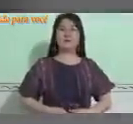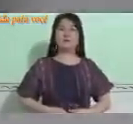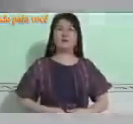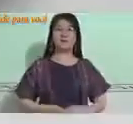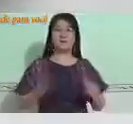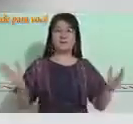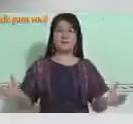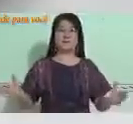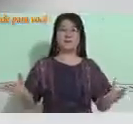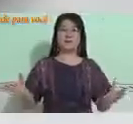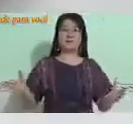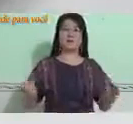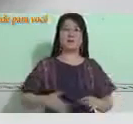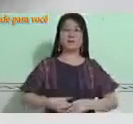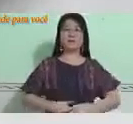O que fazer?